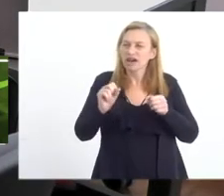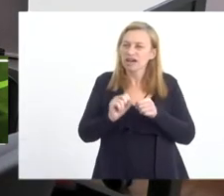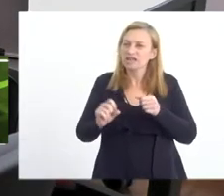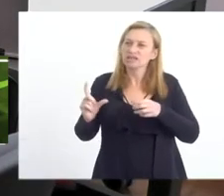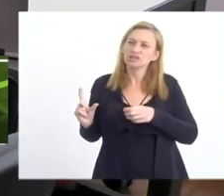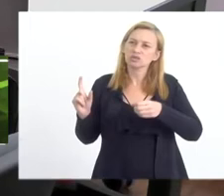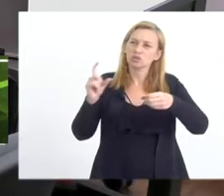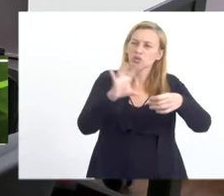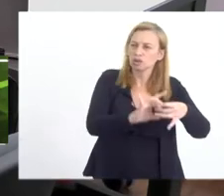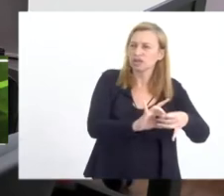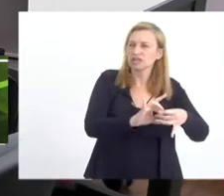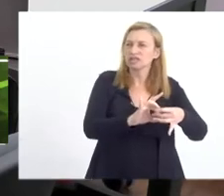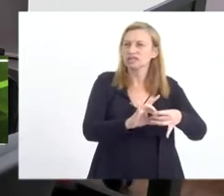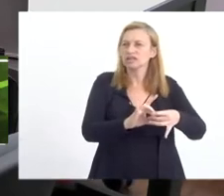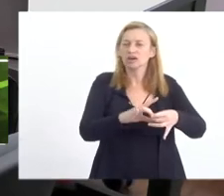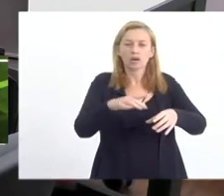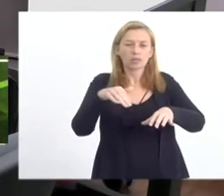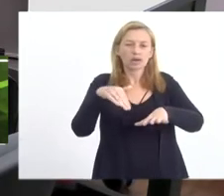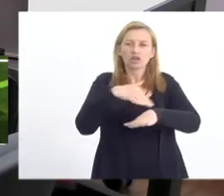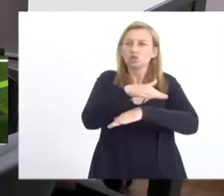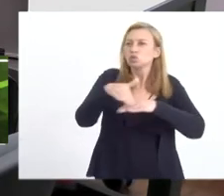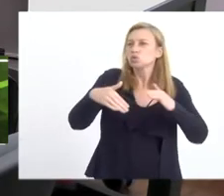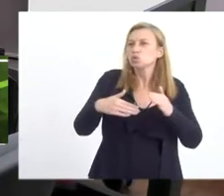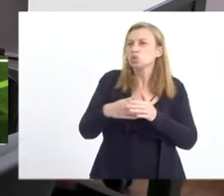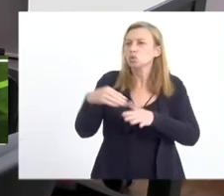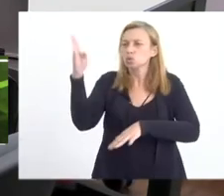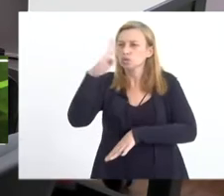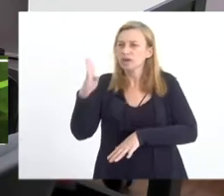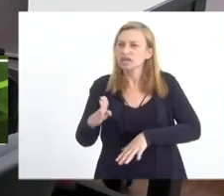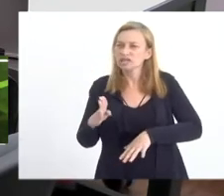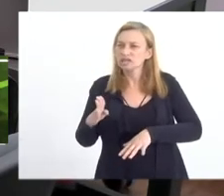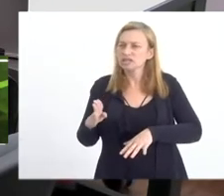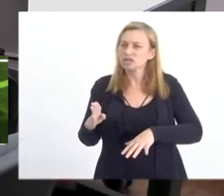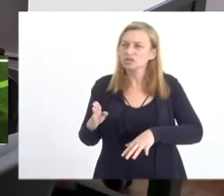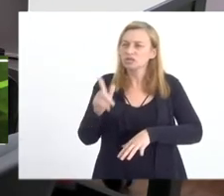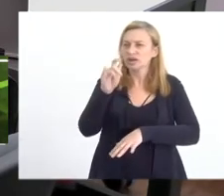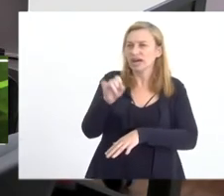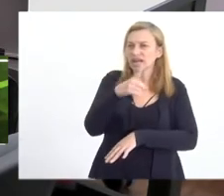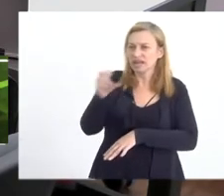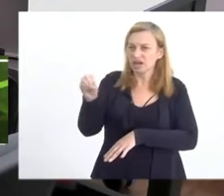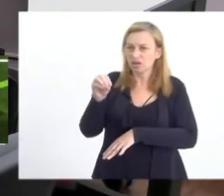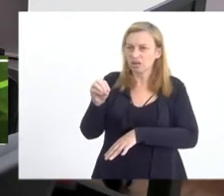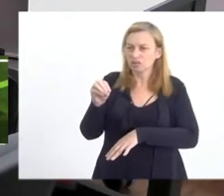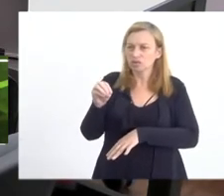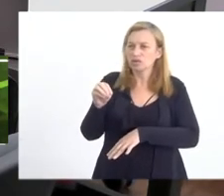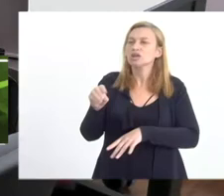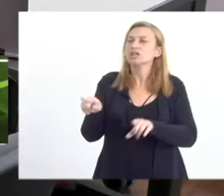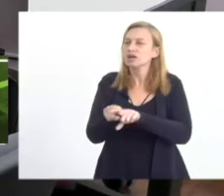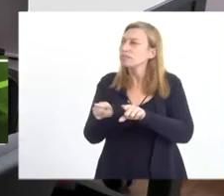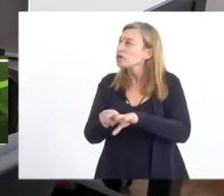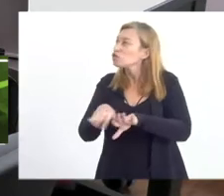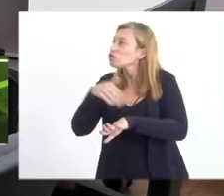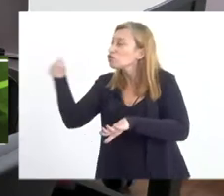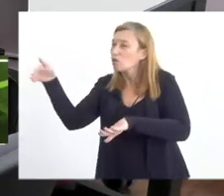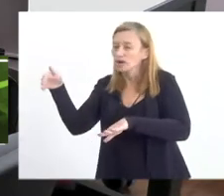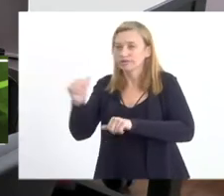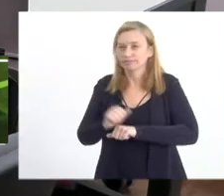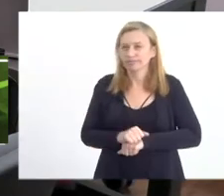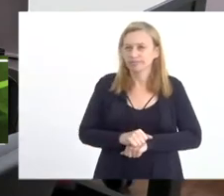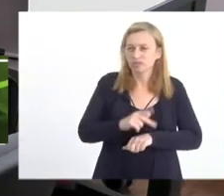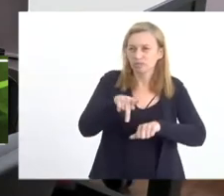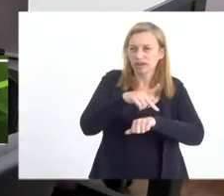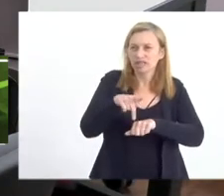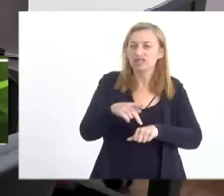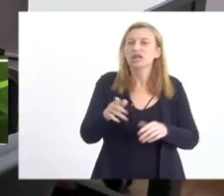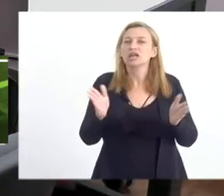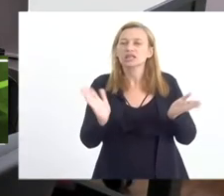conexões para o Brasil inteiro através do Galeão, para o exterior. Mas também você faz,